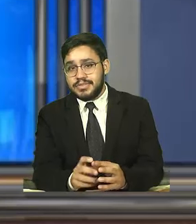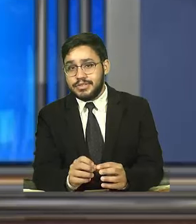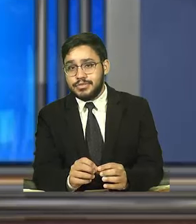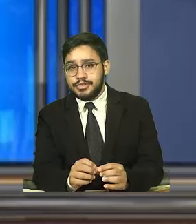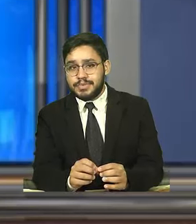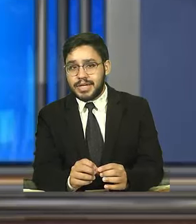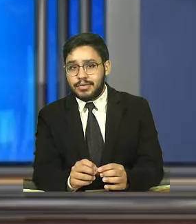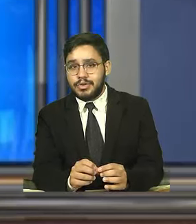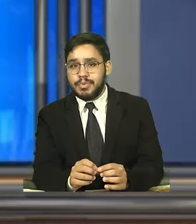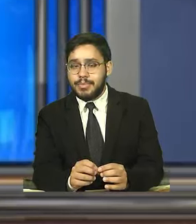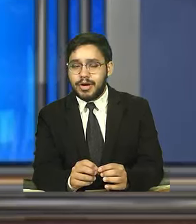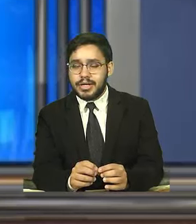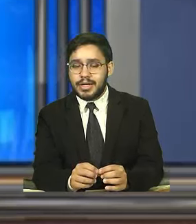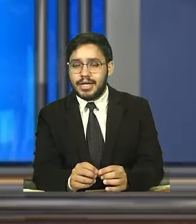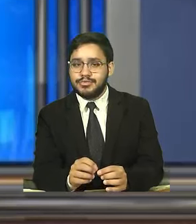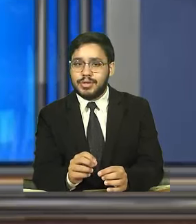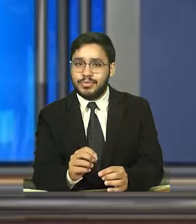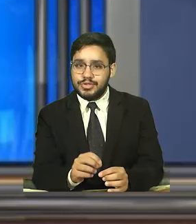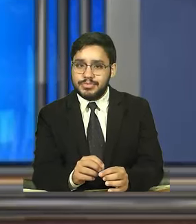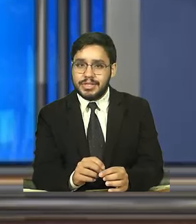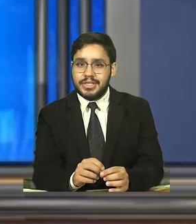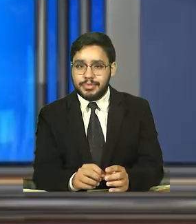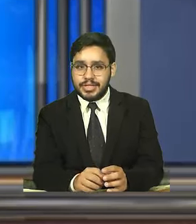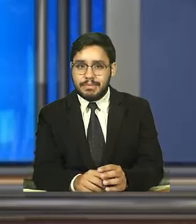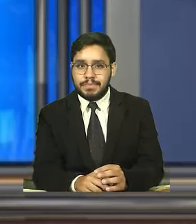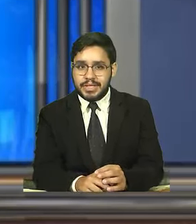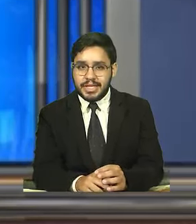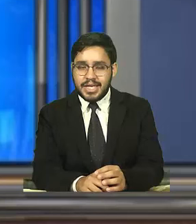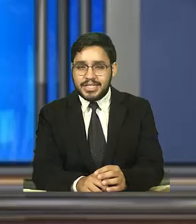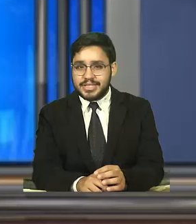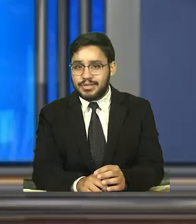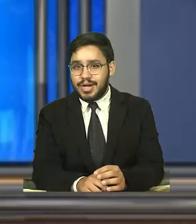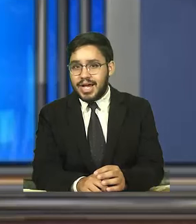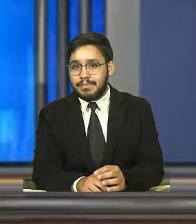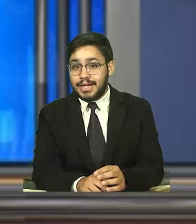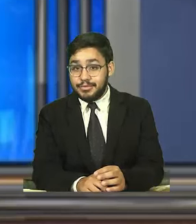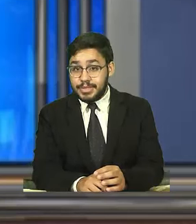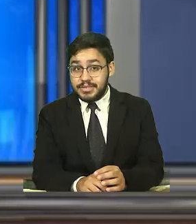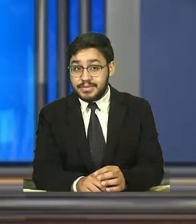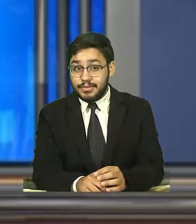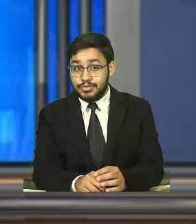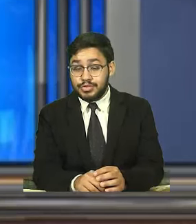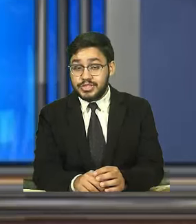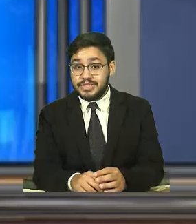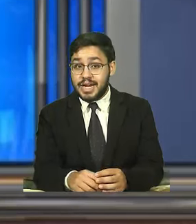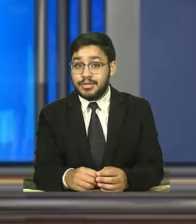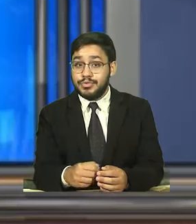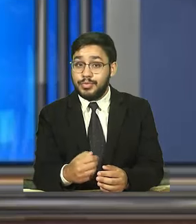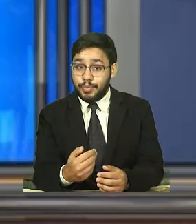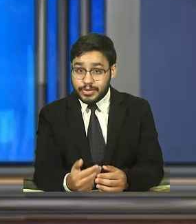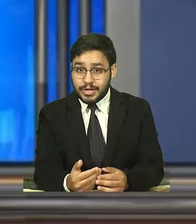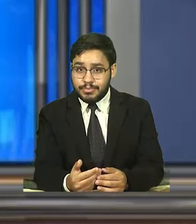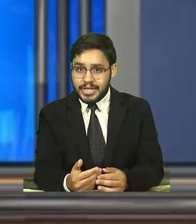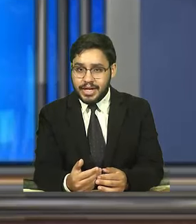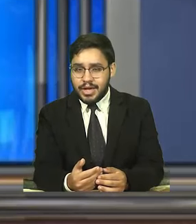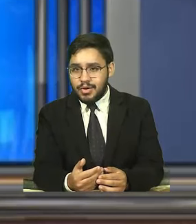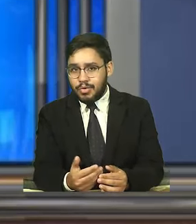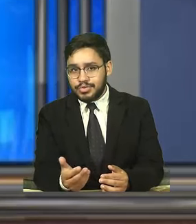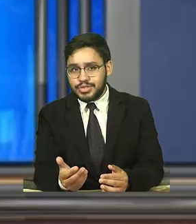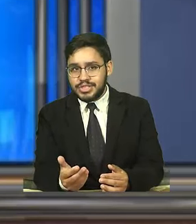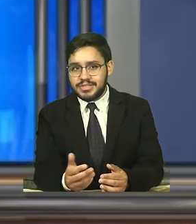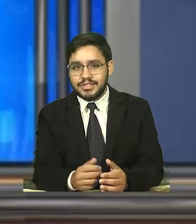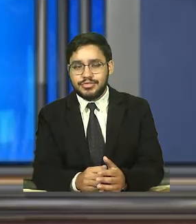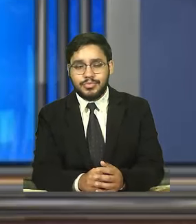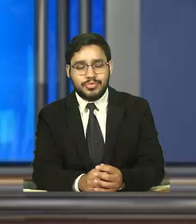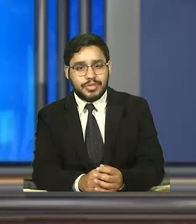toca um sino em hospital e comemora a sua última quimioterapia Está no Ar mais uma edição do noticiário do portal brin